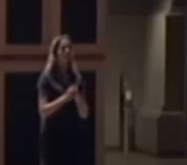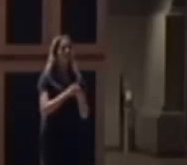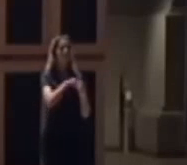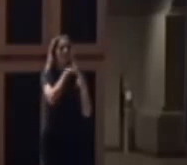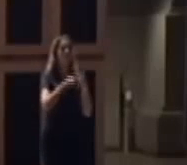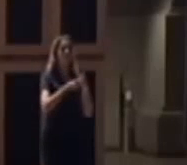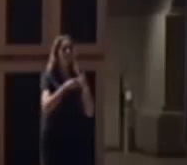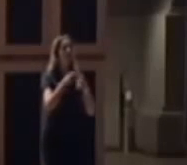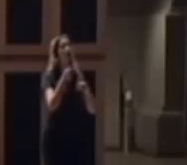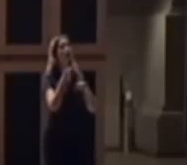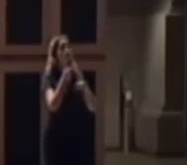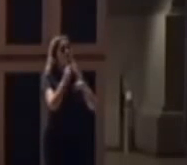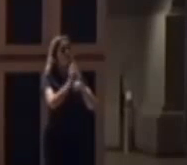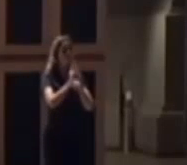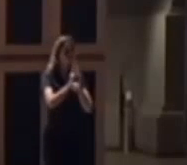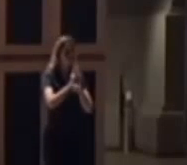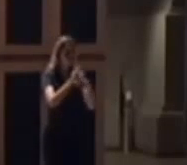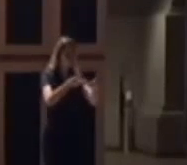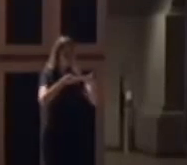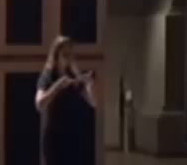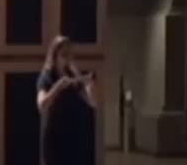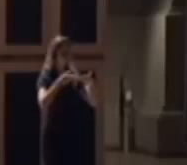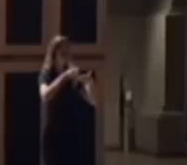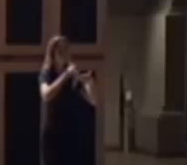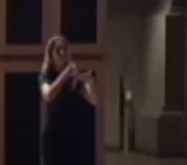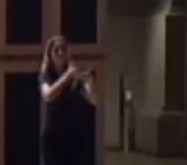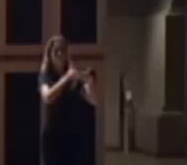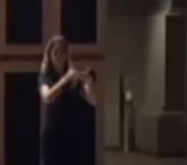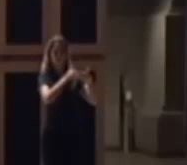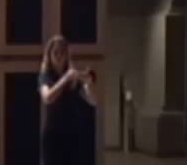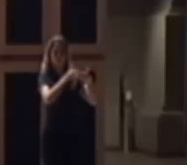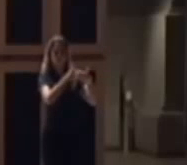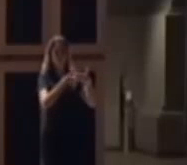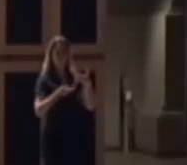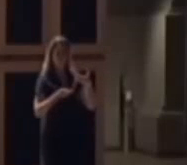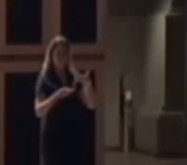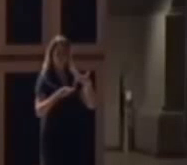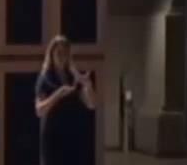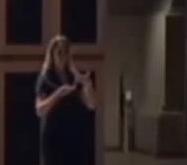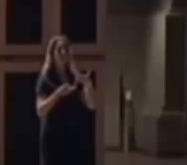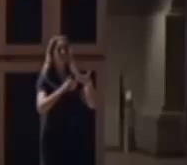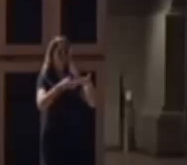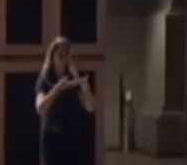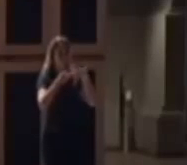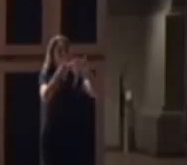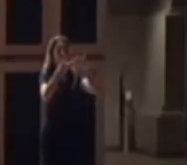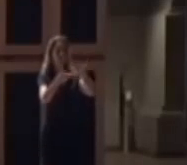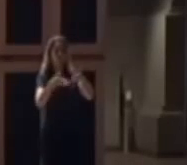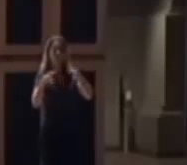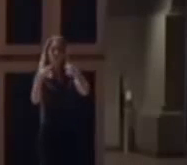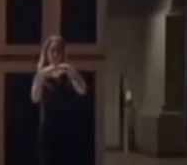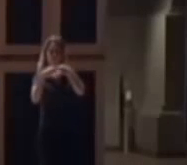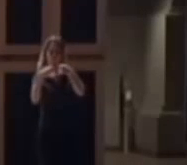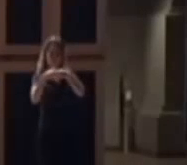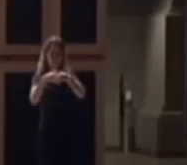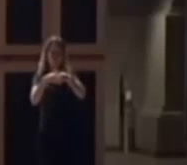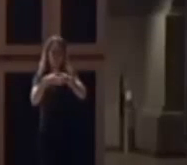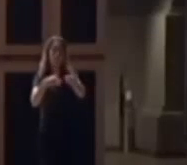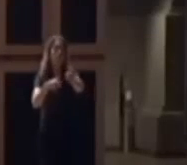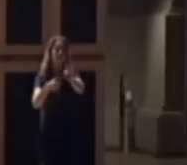supervisor valida o relatório gerencial. A partir dessa validação, a comissão, aquela comissão de avaliação, que já